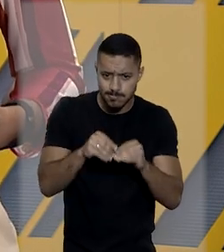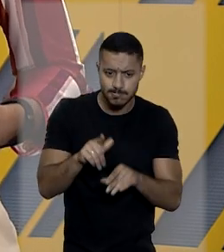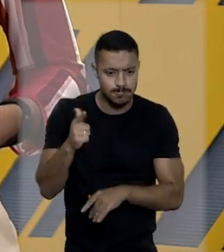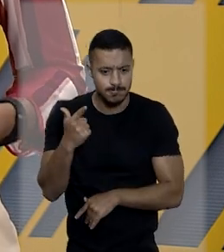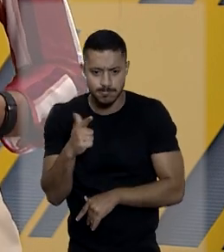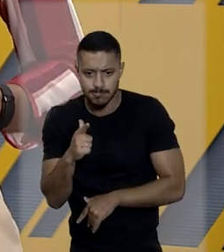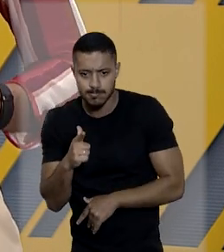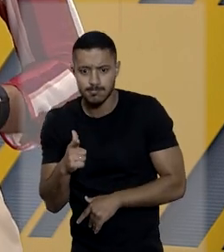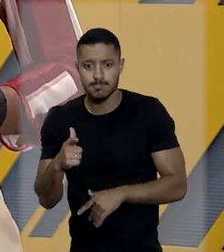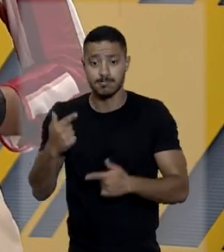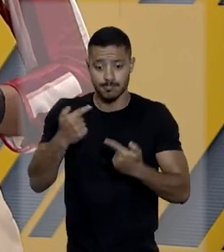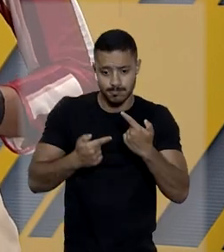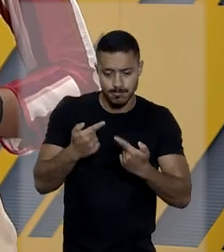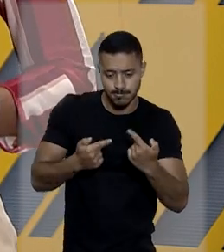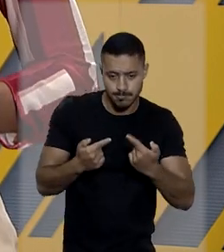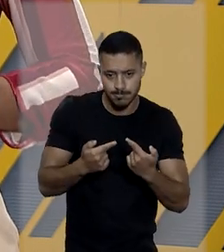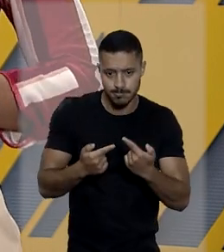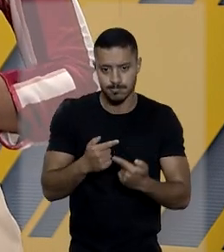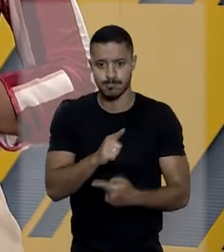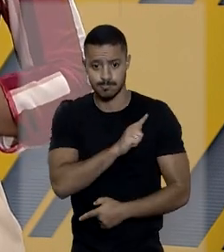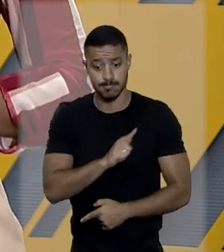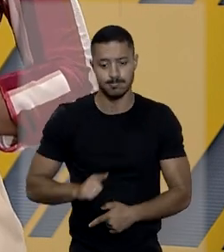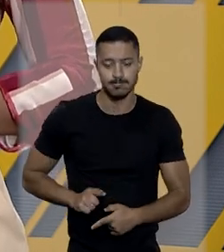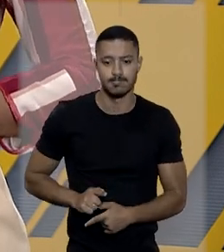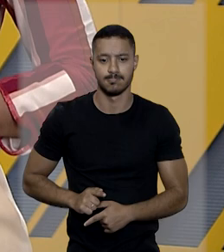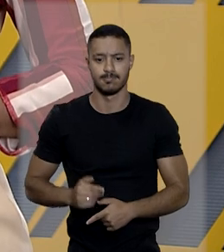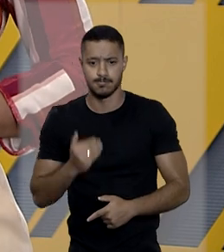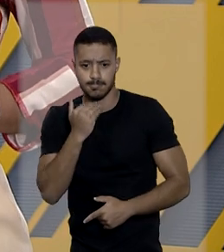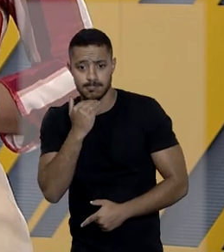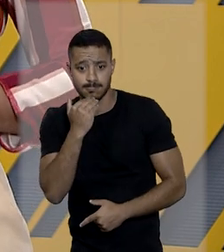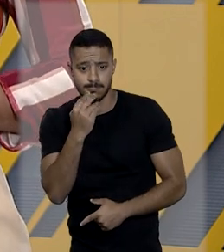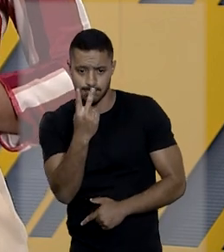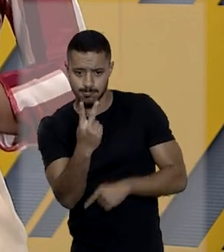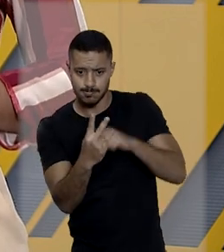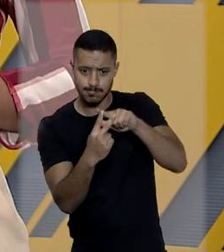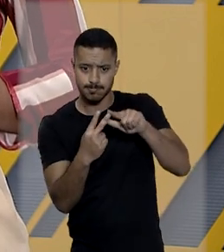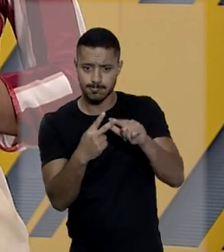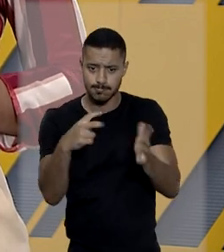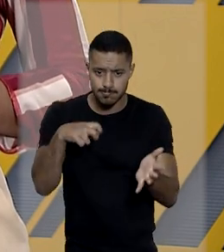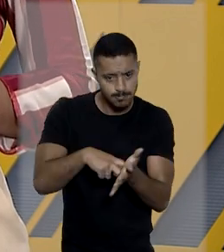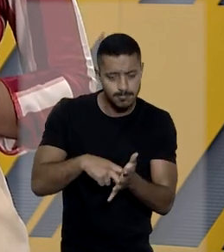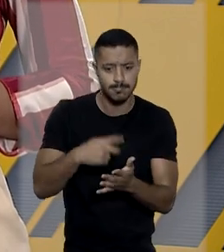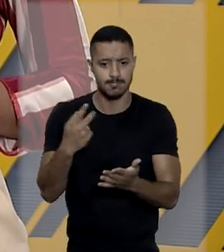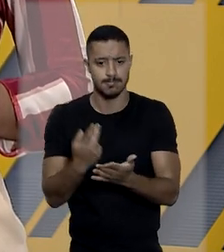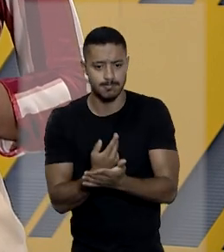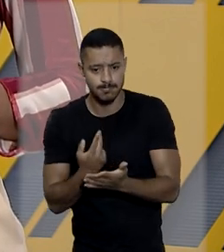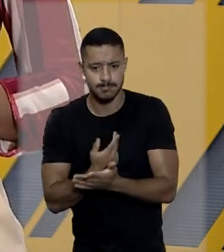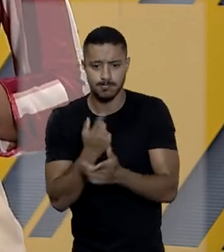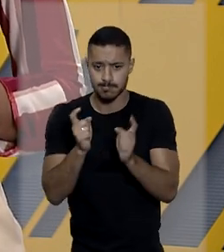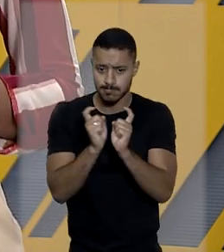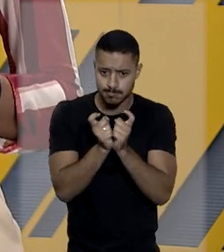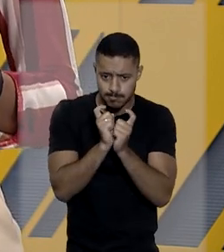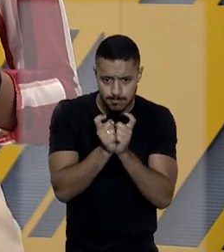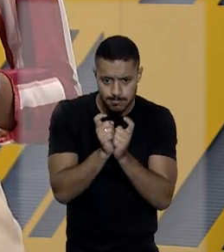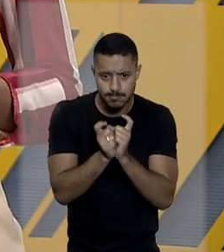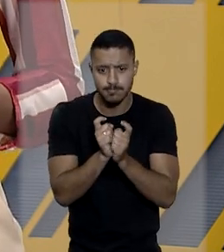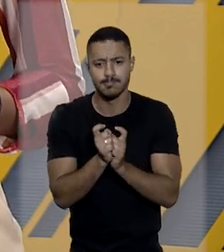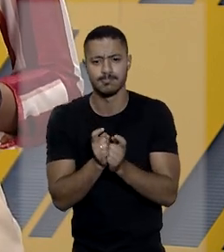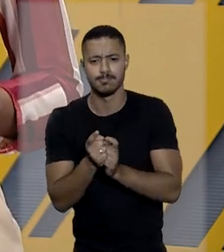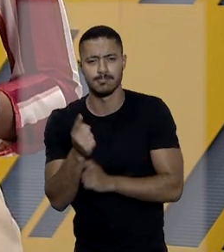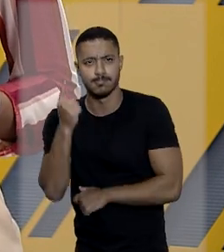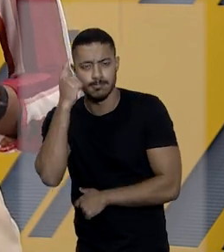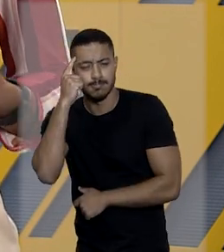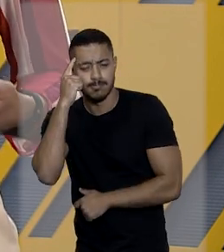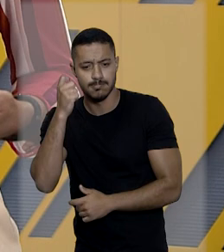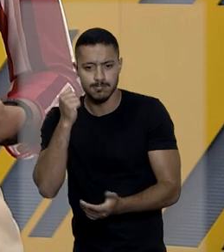irreversível à situação política de Arruda, que recorreu contra duas condenações por improbidade administrativa por